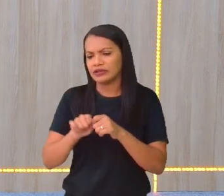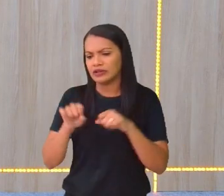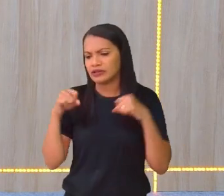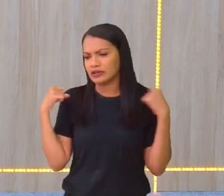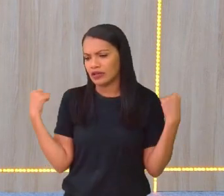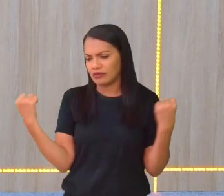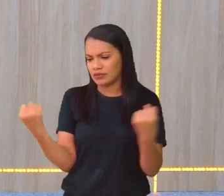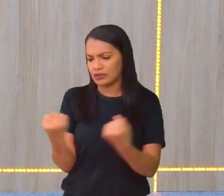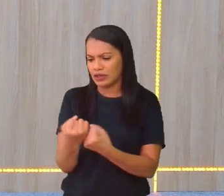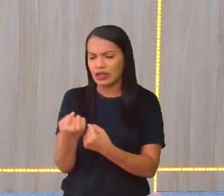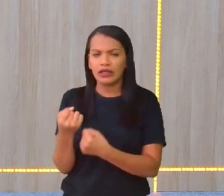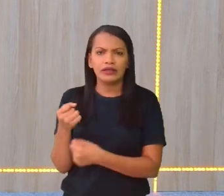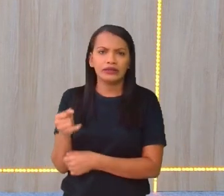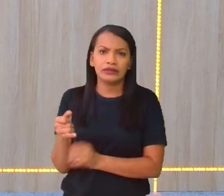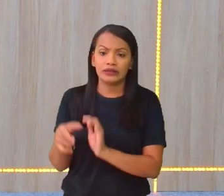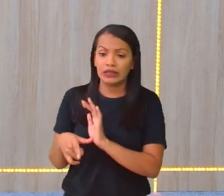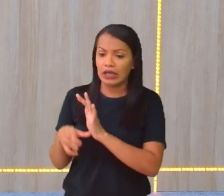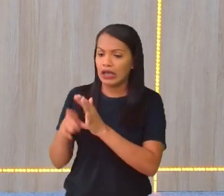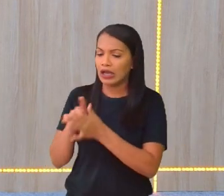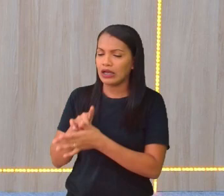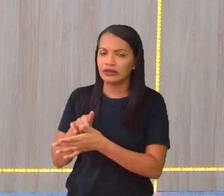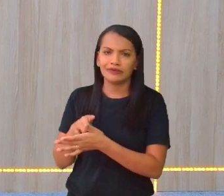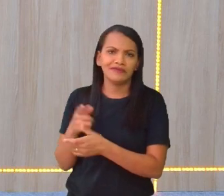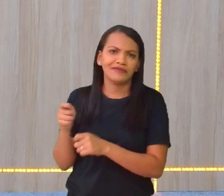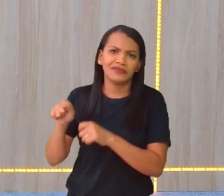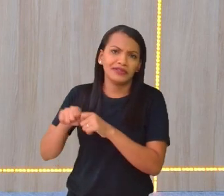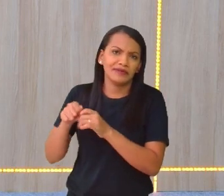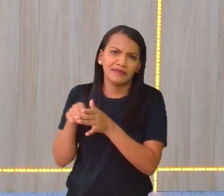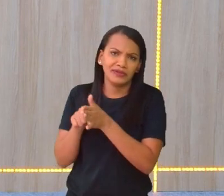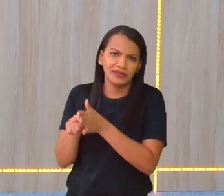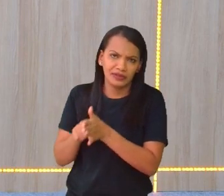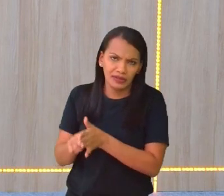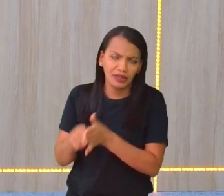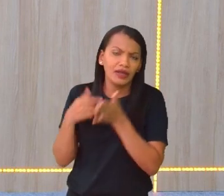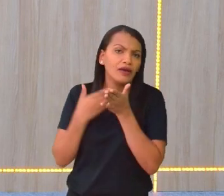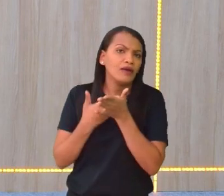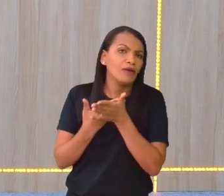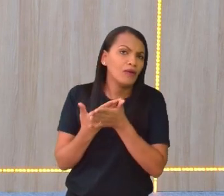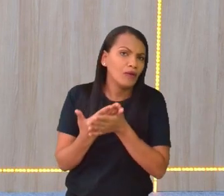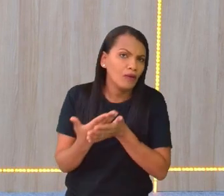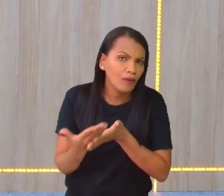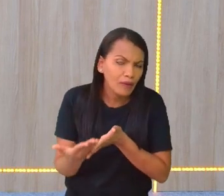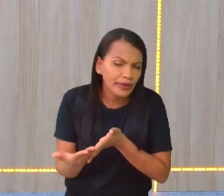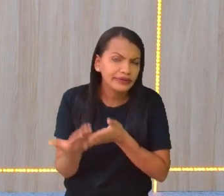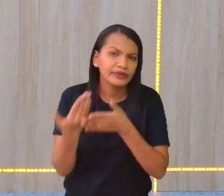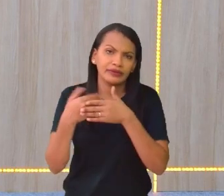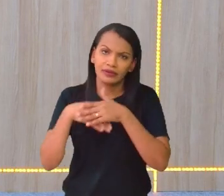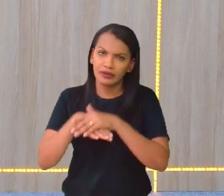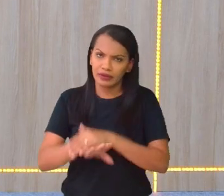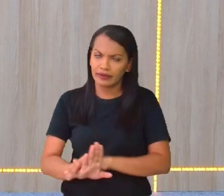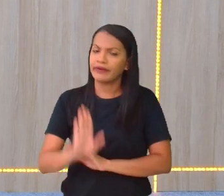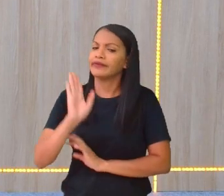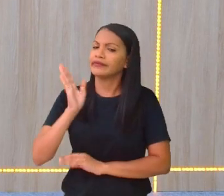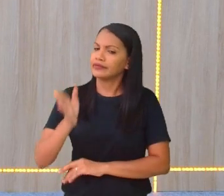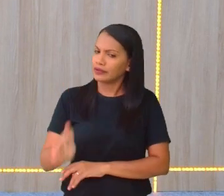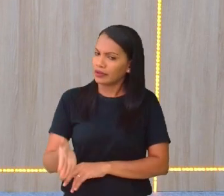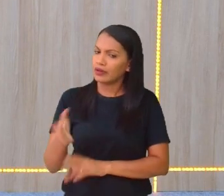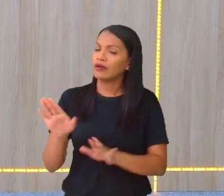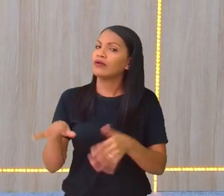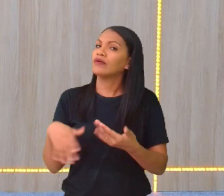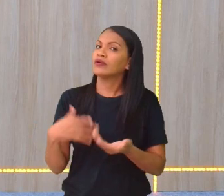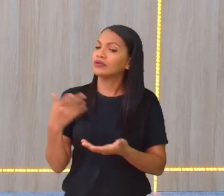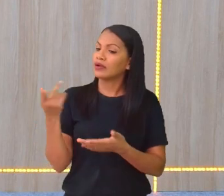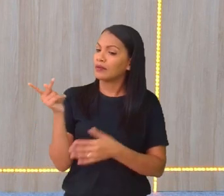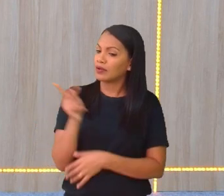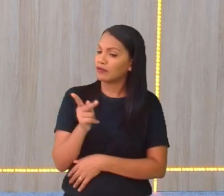seminário, sem antes fazer uma pesquisa. Então, o sexto ano começa a se acostumar com isso, tá? Quando a professora